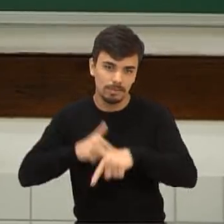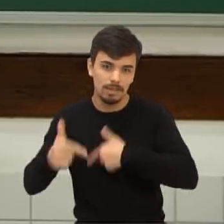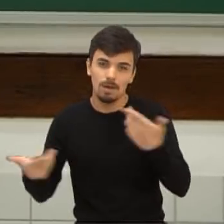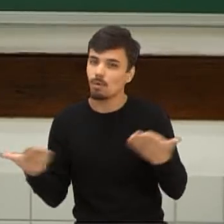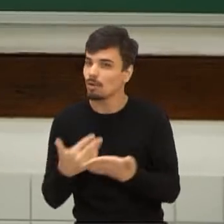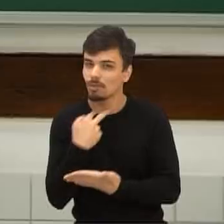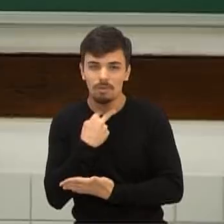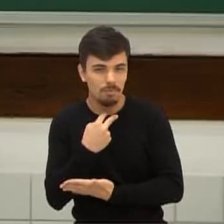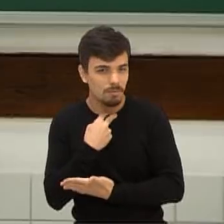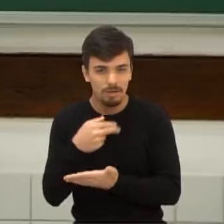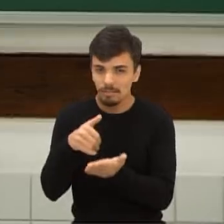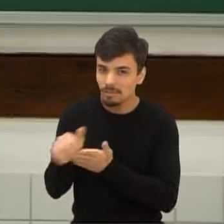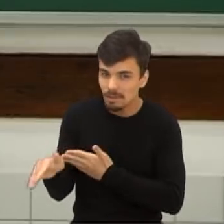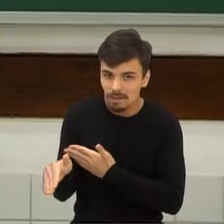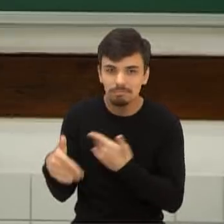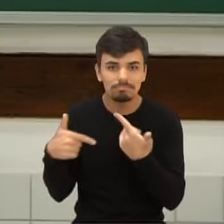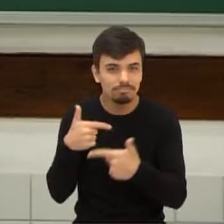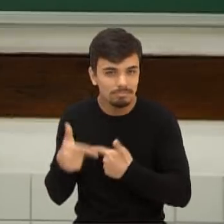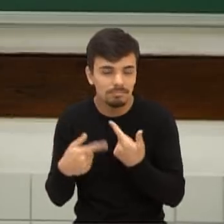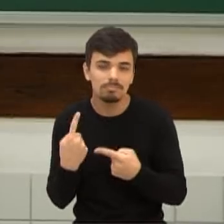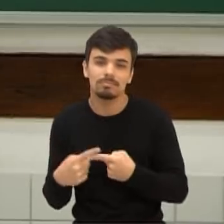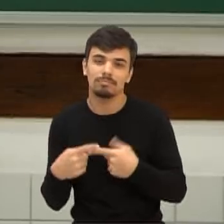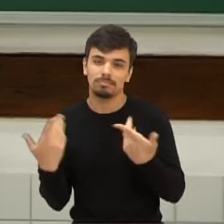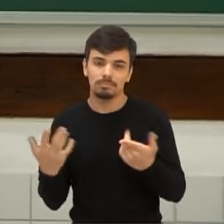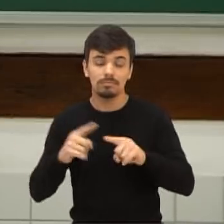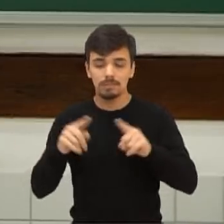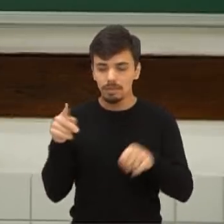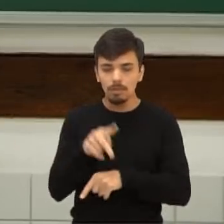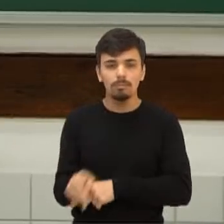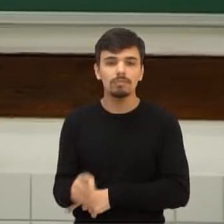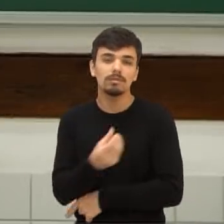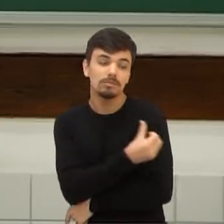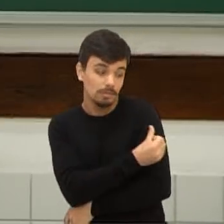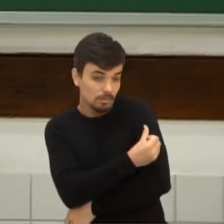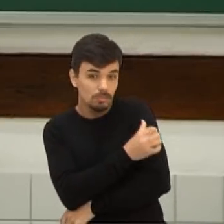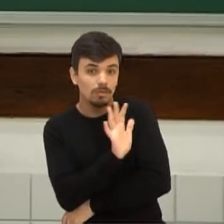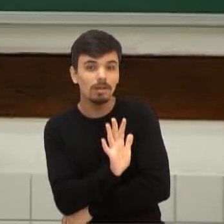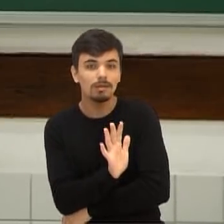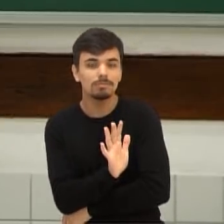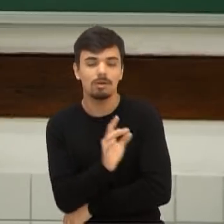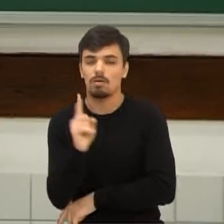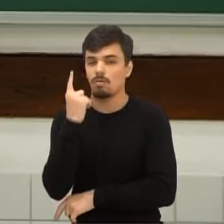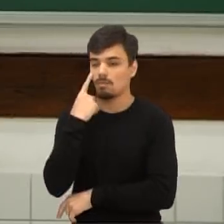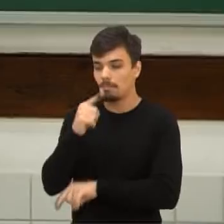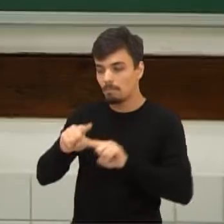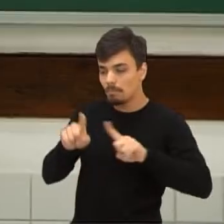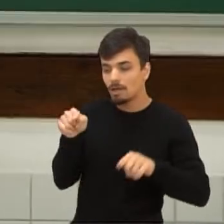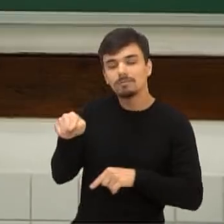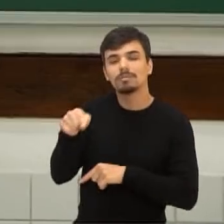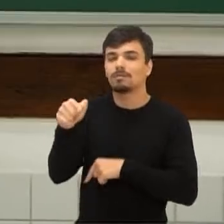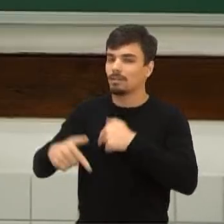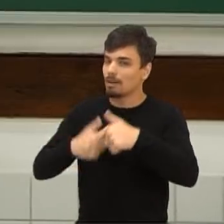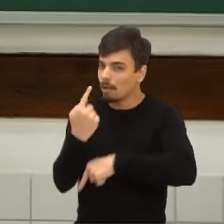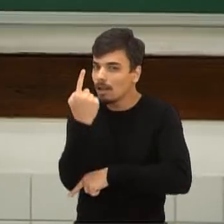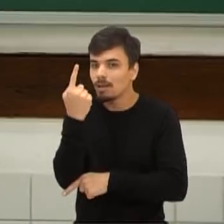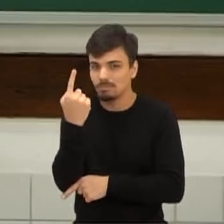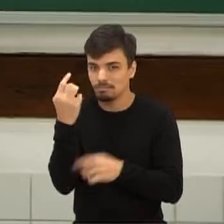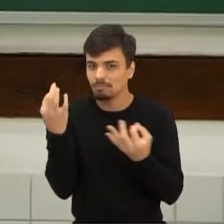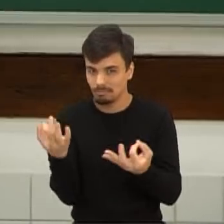não pode ser mandado embora, não é verdade? Mas, prof, eu só estou no 6º ano. Mas você vai trabalhar um dia, não